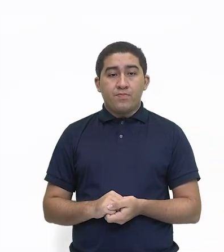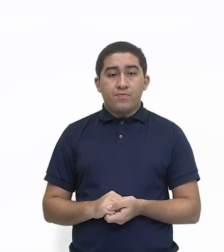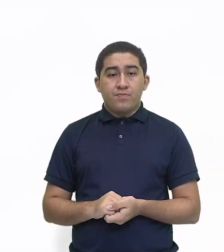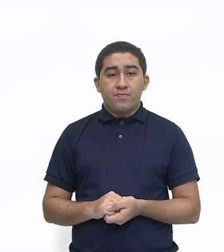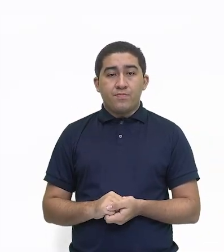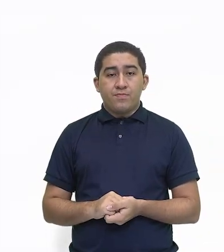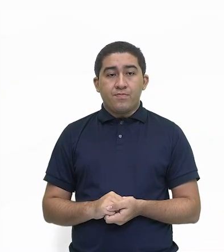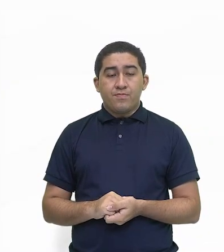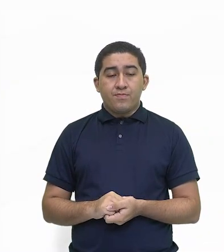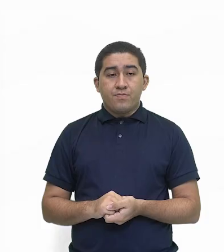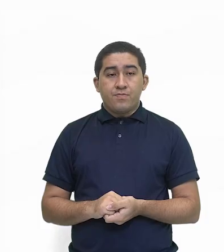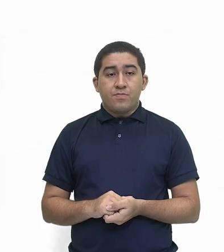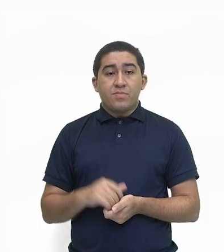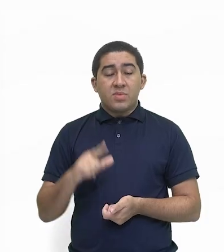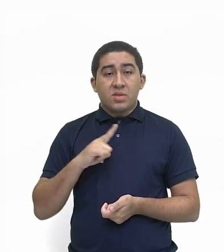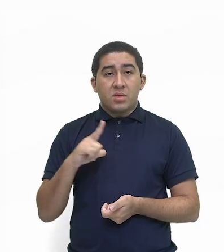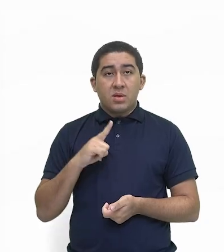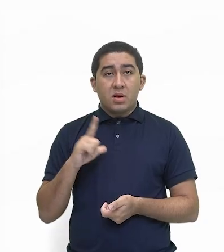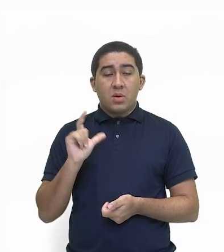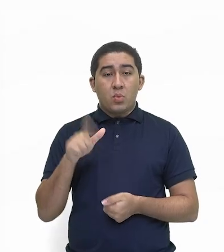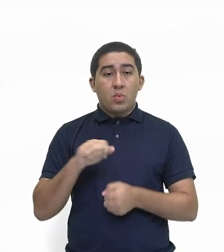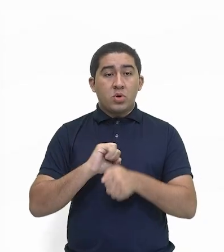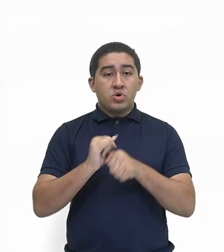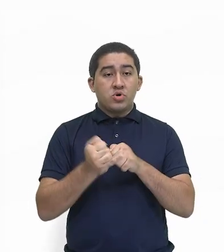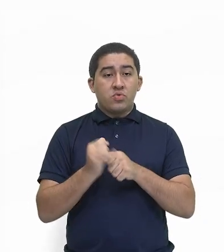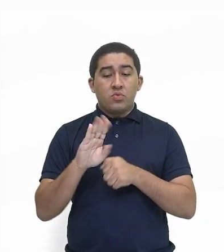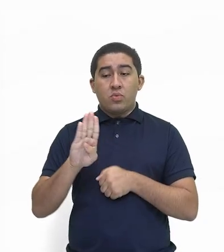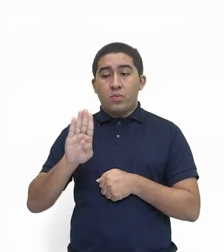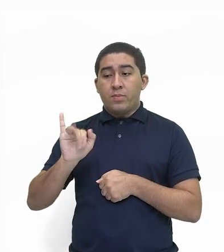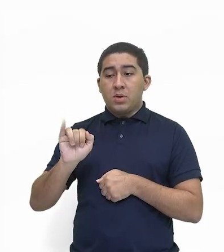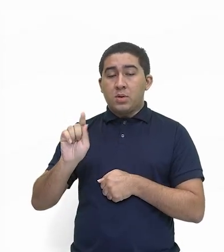aqui o adjetivo big.